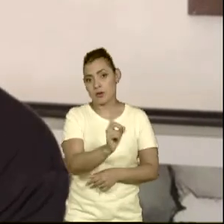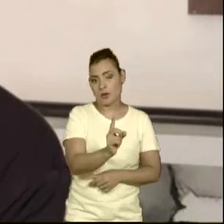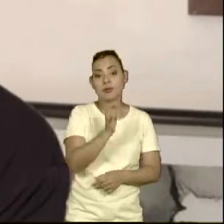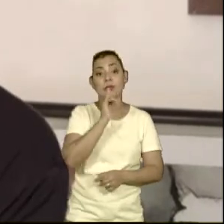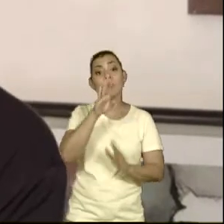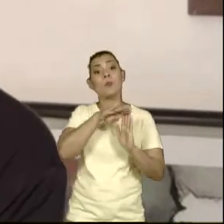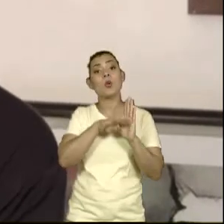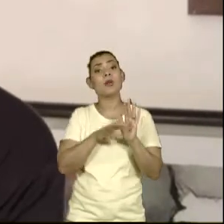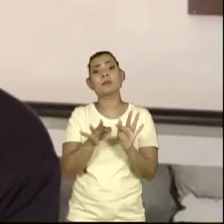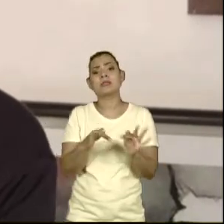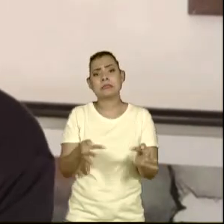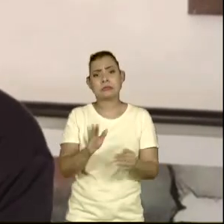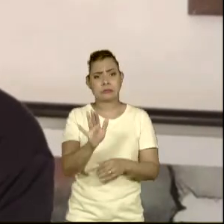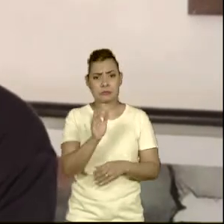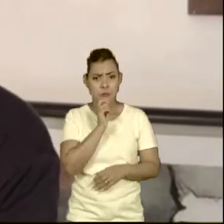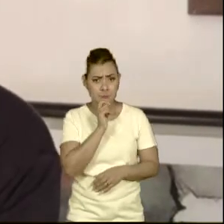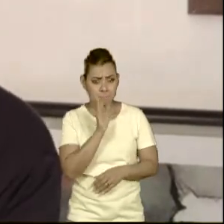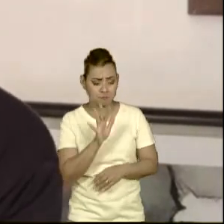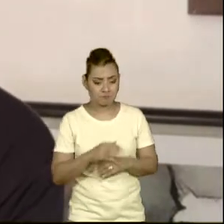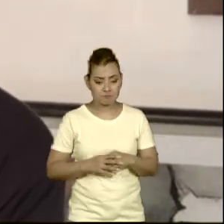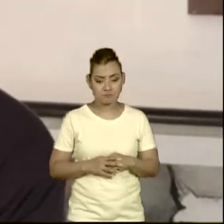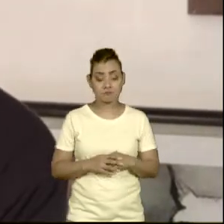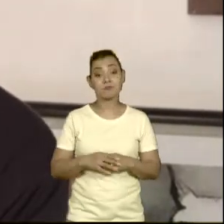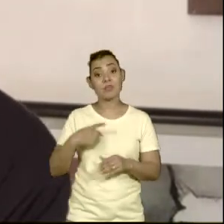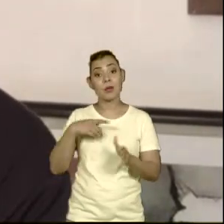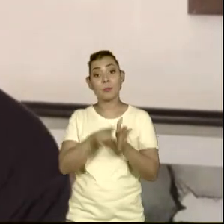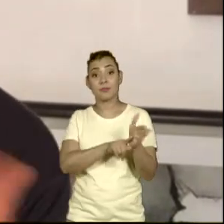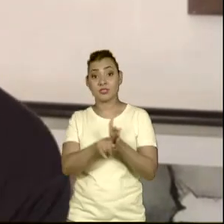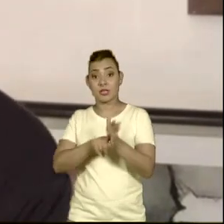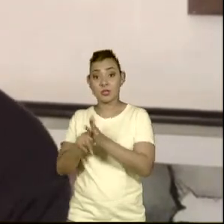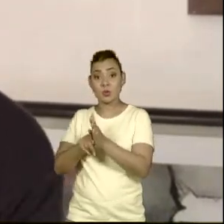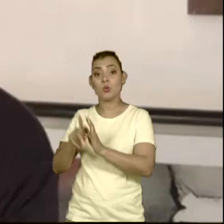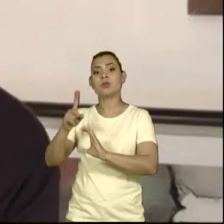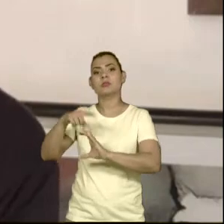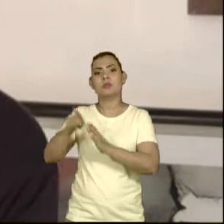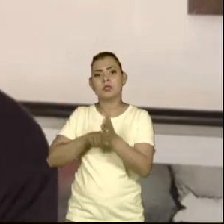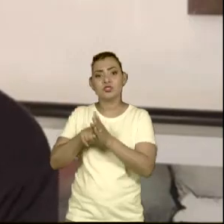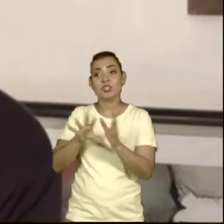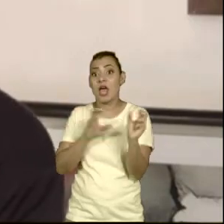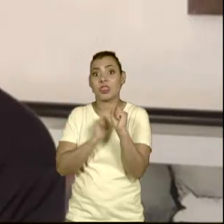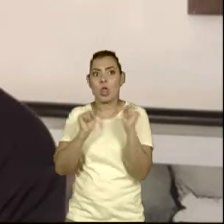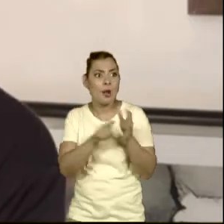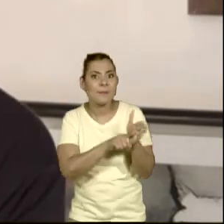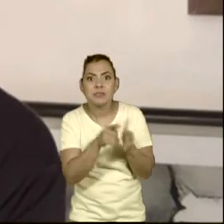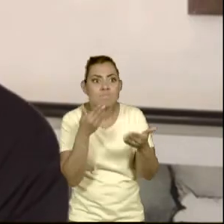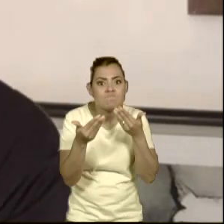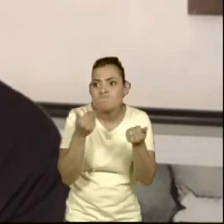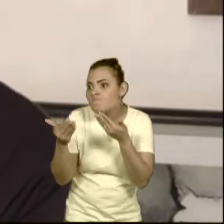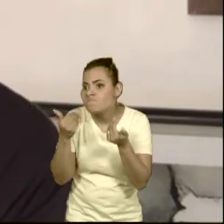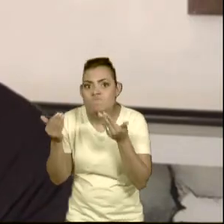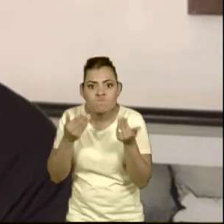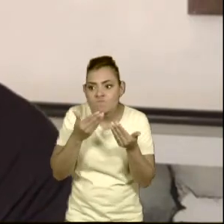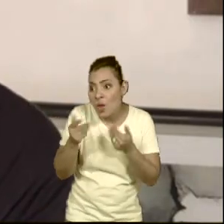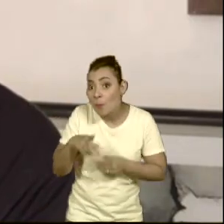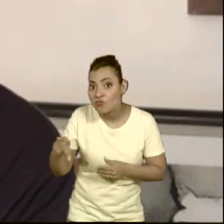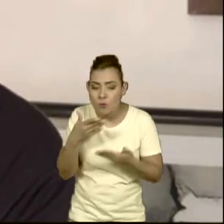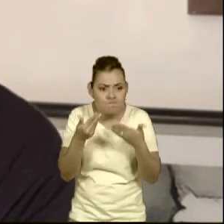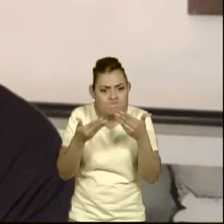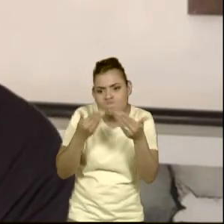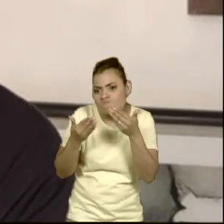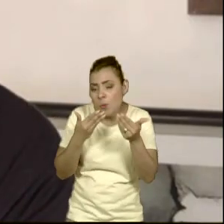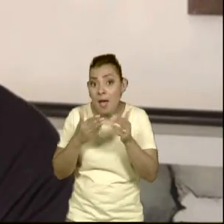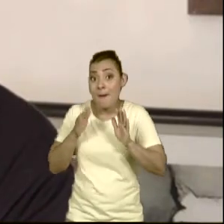o mote é muito simples, de um pesquisador, um cientista, um cara que adora pesquisar e estudar, mas que ele